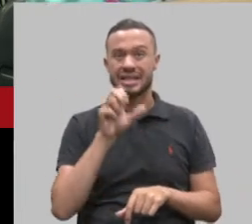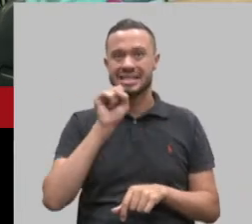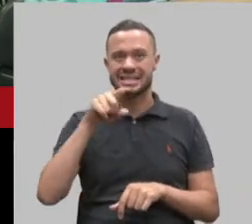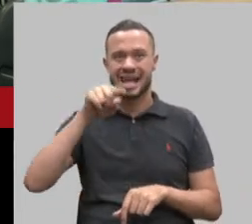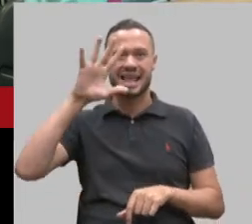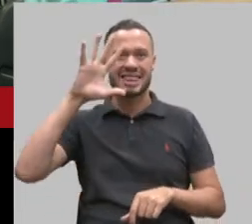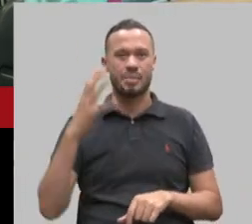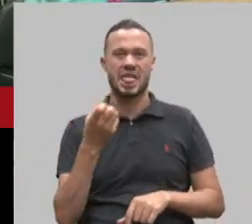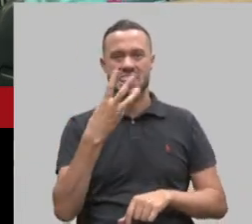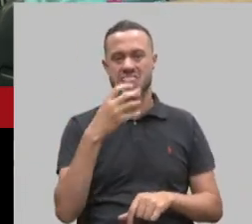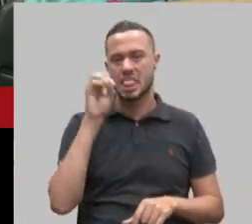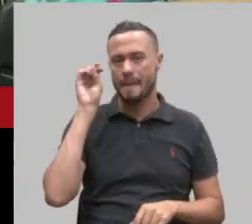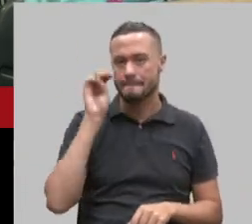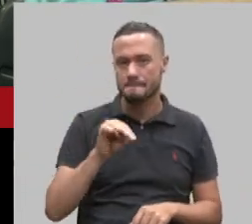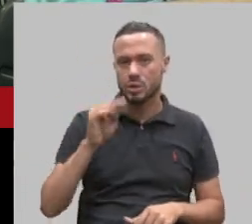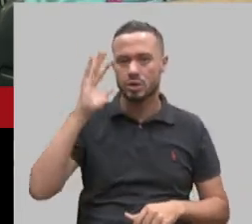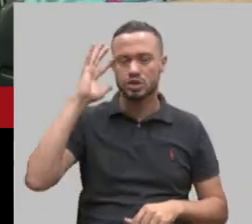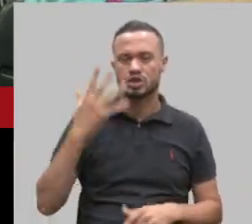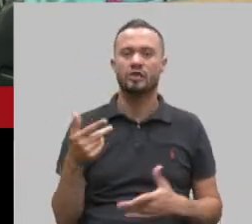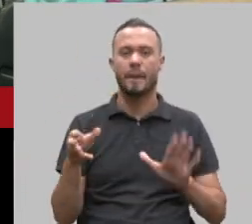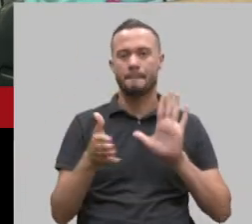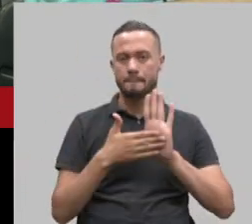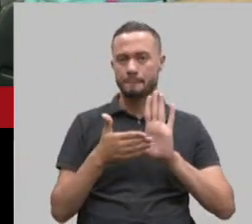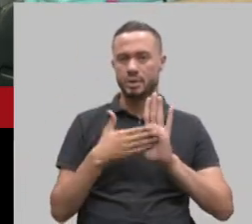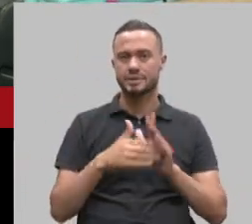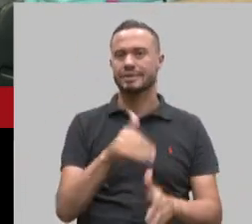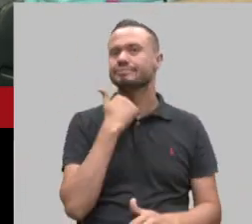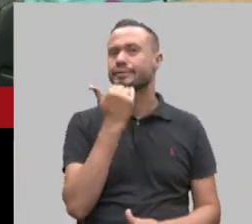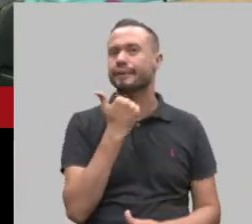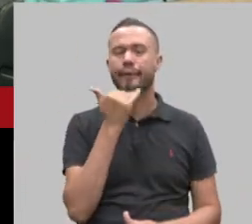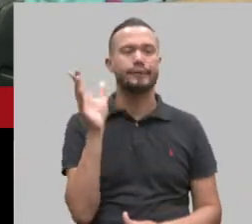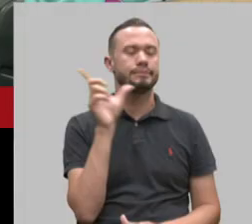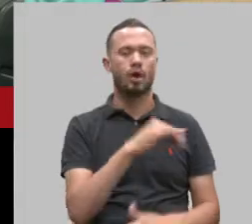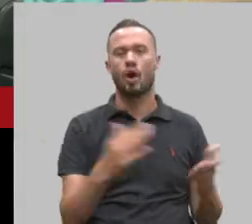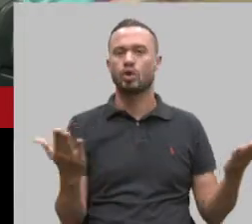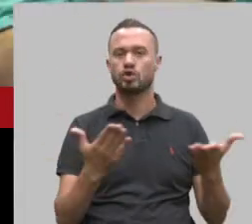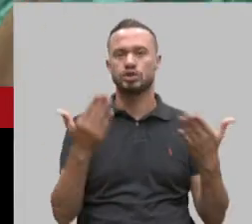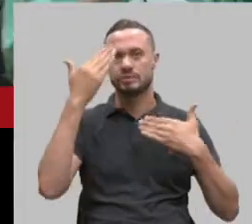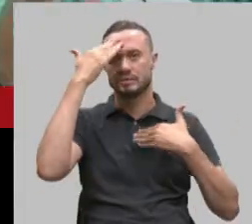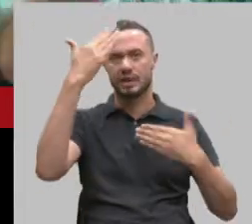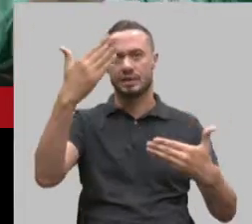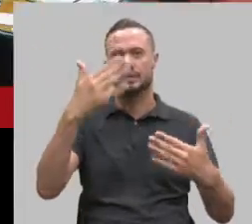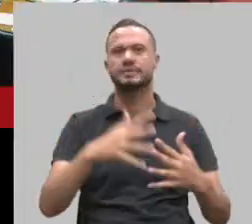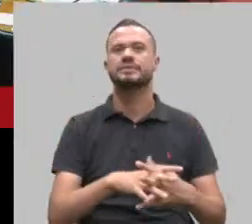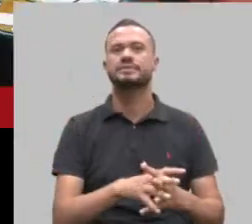minutos para poder resolver sobre uma proposta ninguém vai embora hoje muito ob obrigado